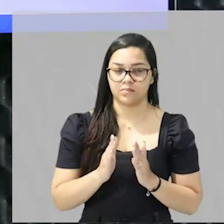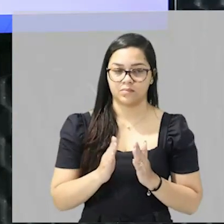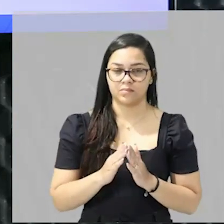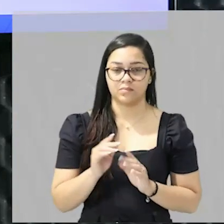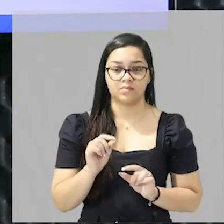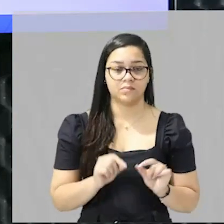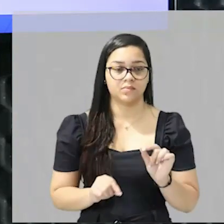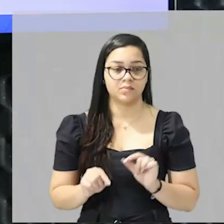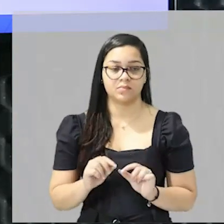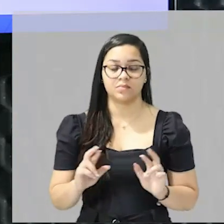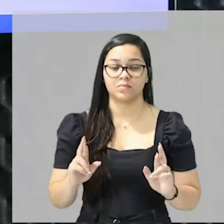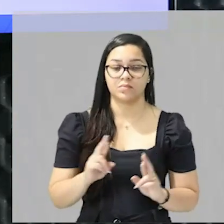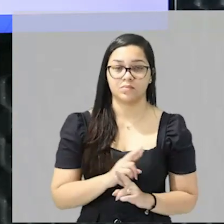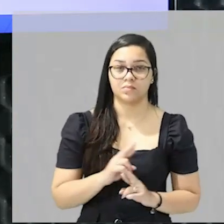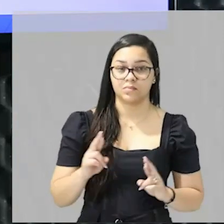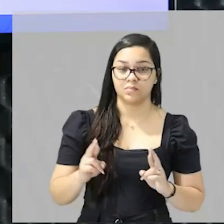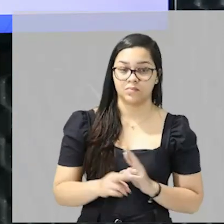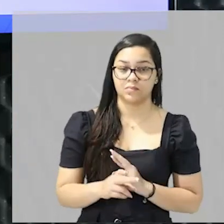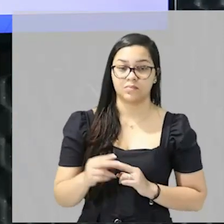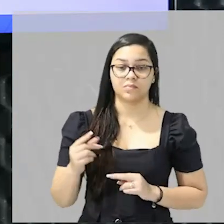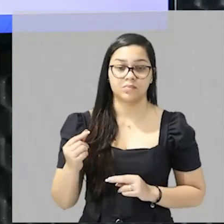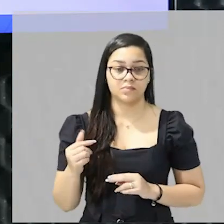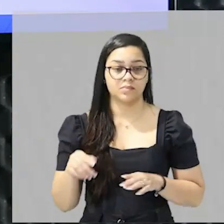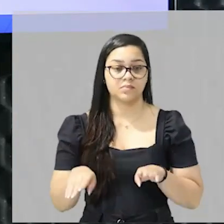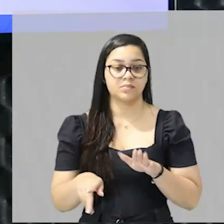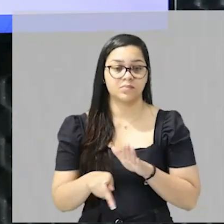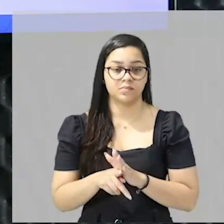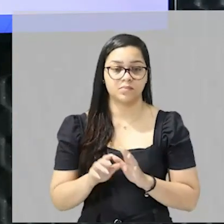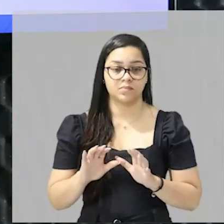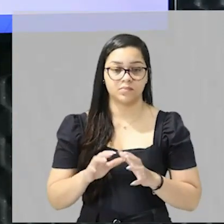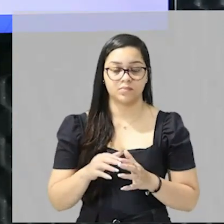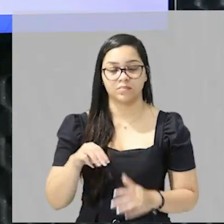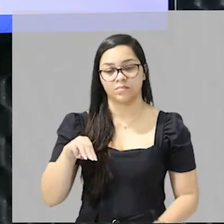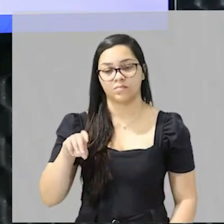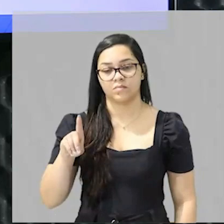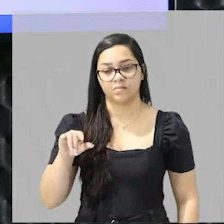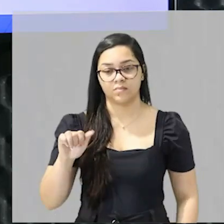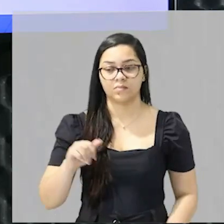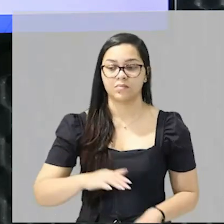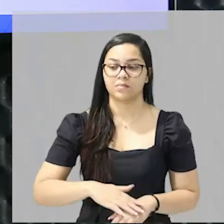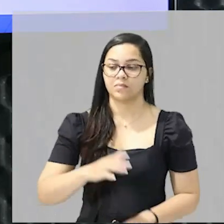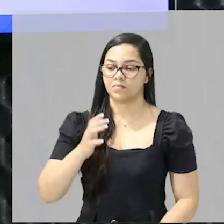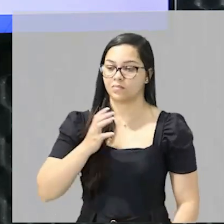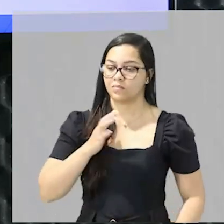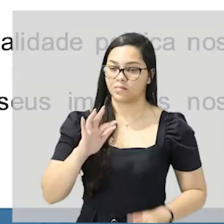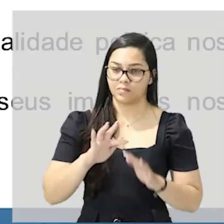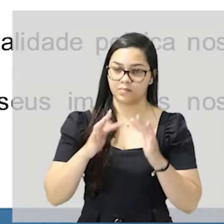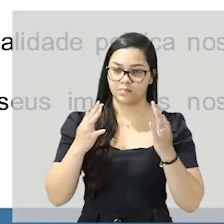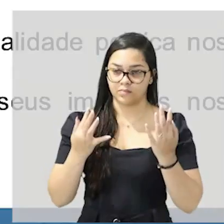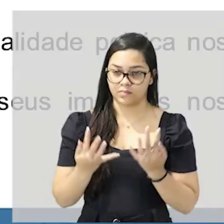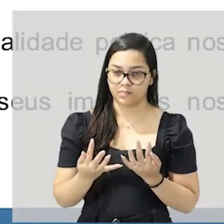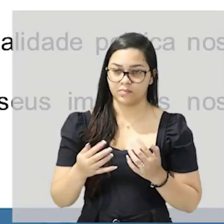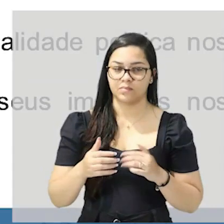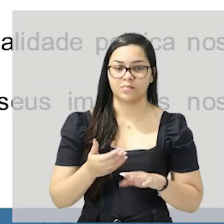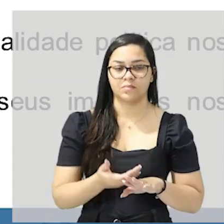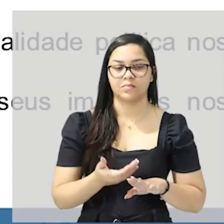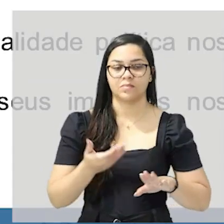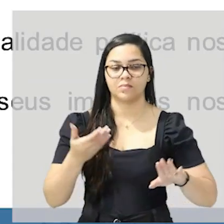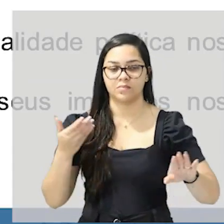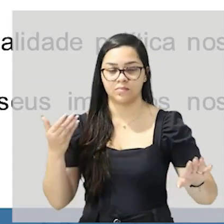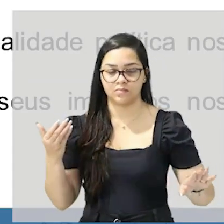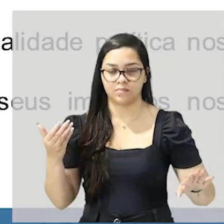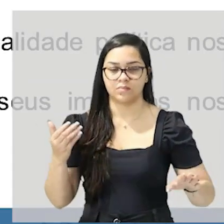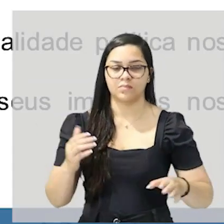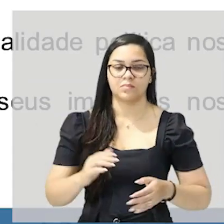uma associação com o poder aquisitivo da classe média. Quanto mais rico a família era, a tentativa dela de